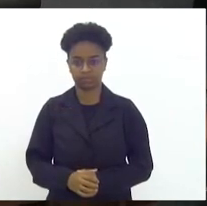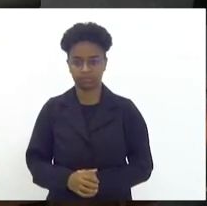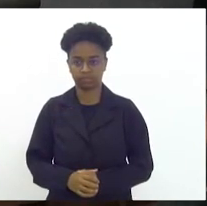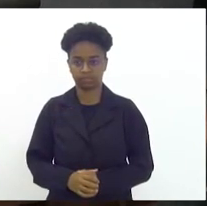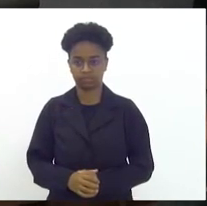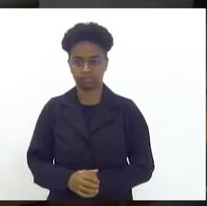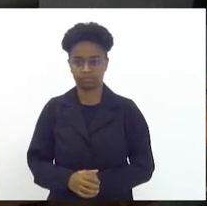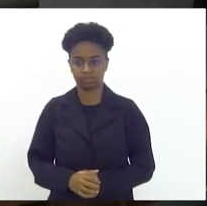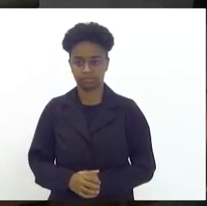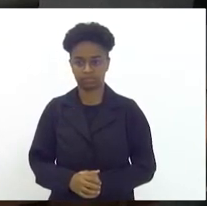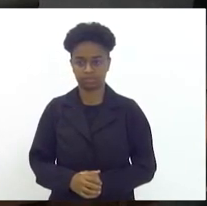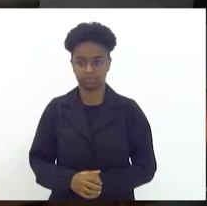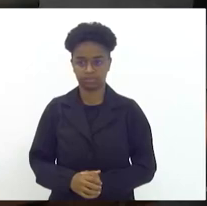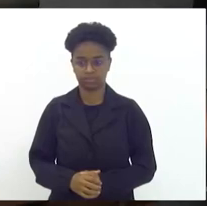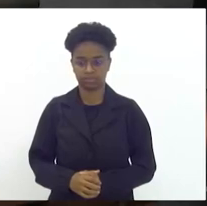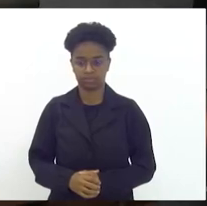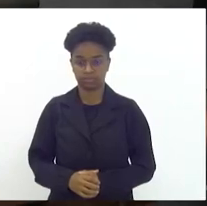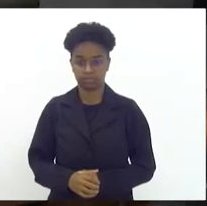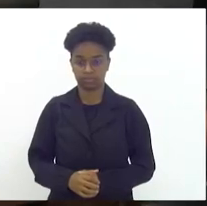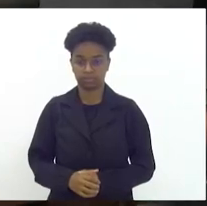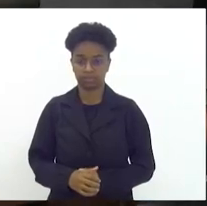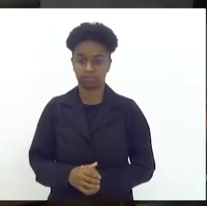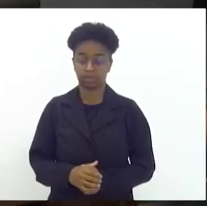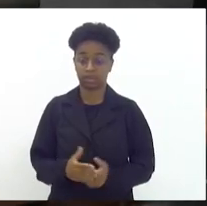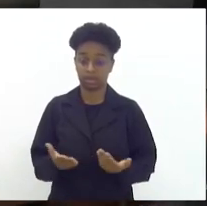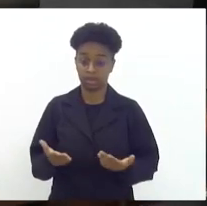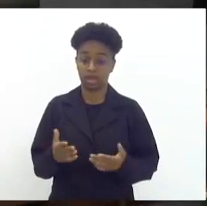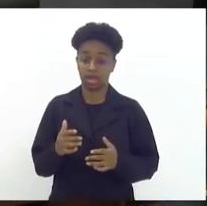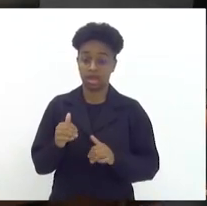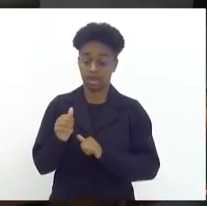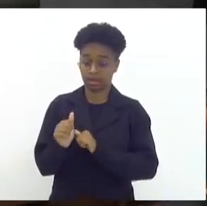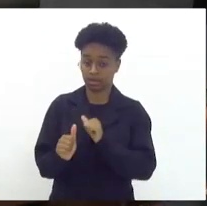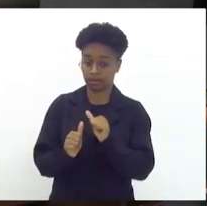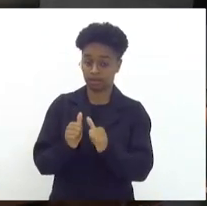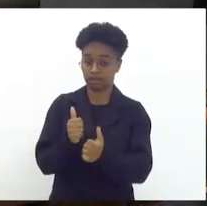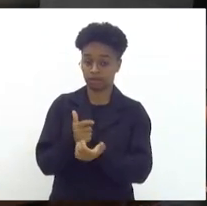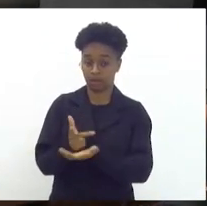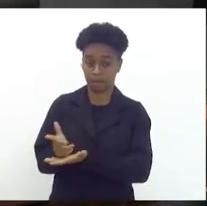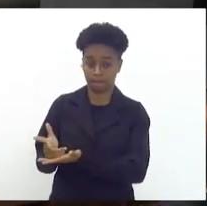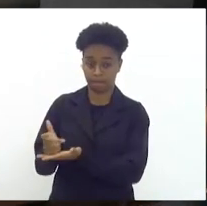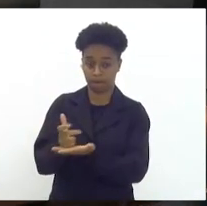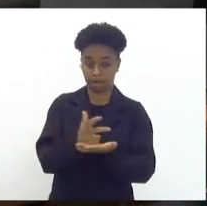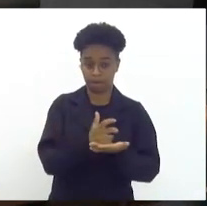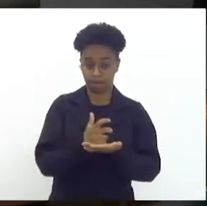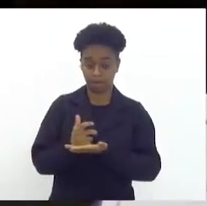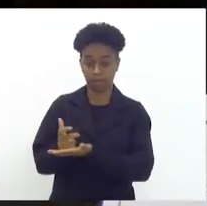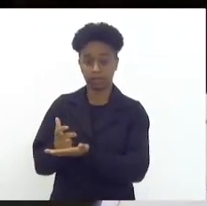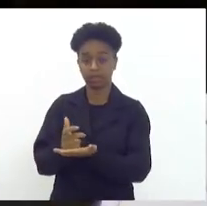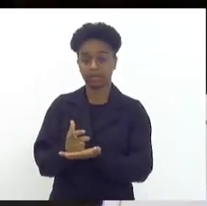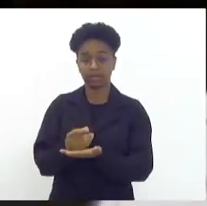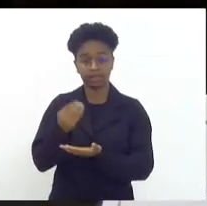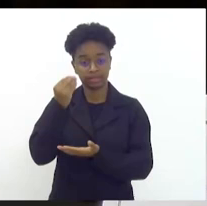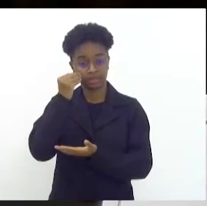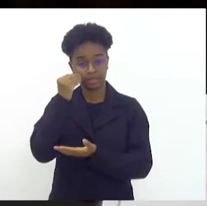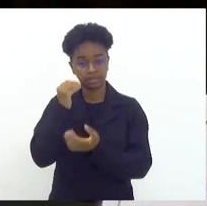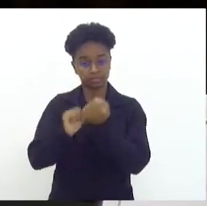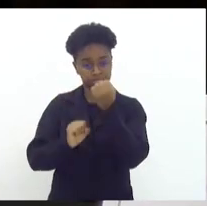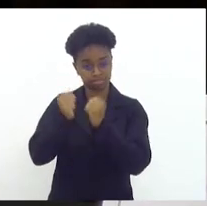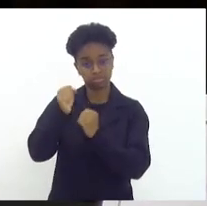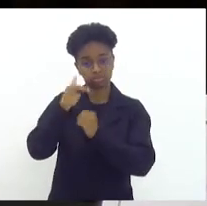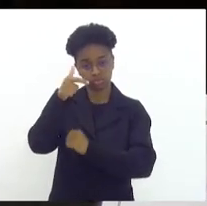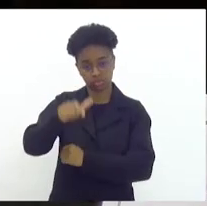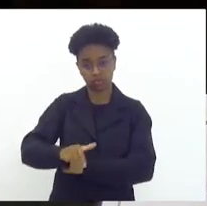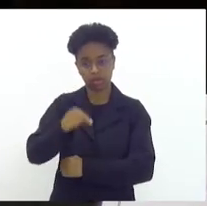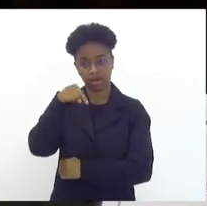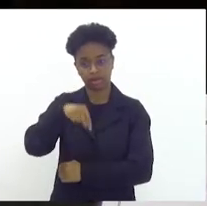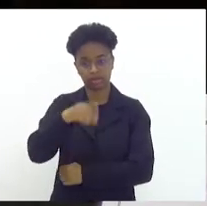na linha foi colocada aqui ou seja essa reforma tributária que busca reindustrializar o Brasil acho que isso